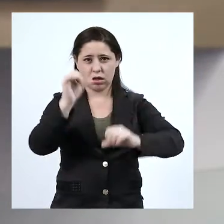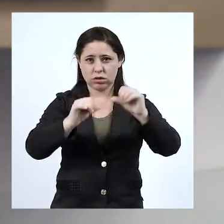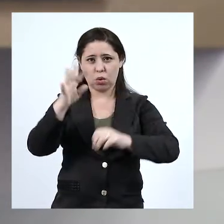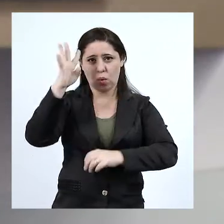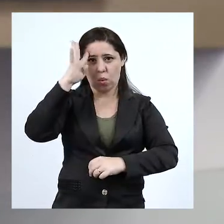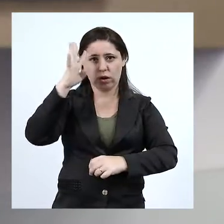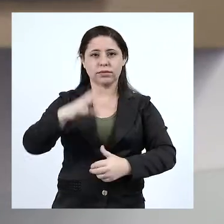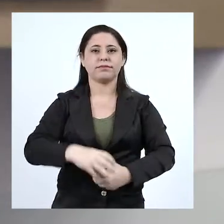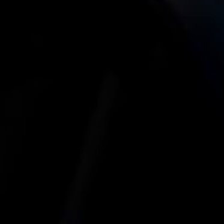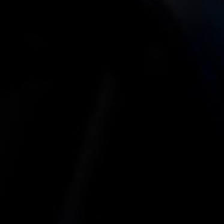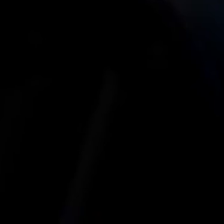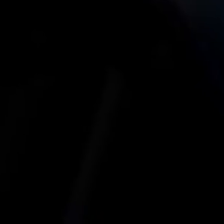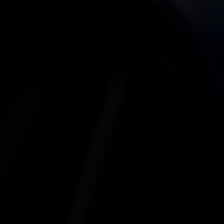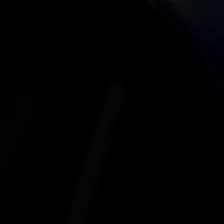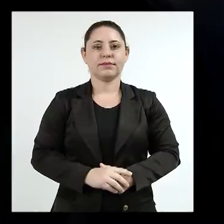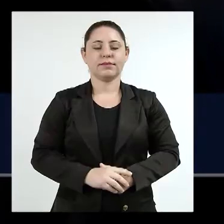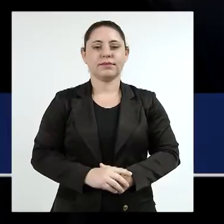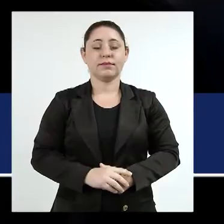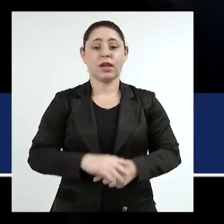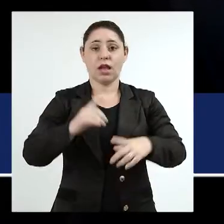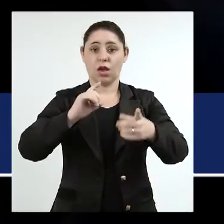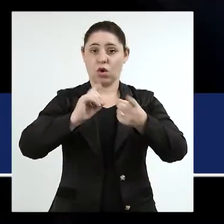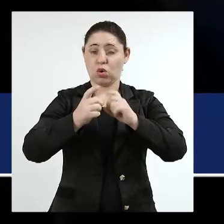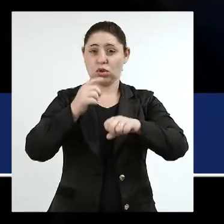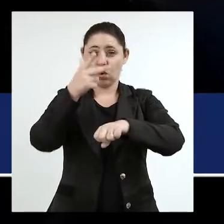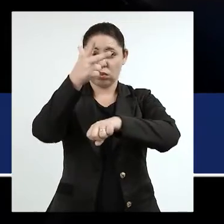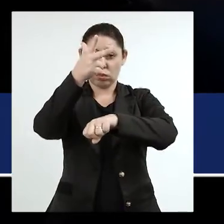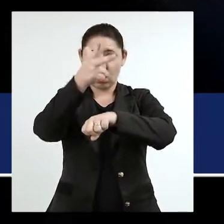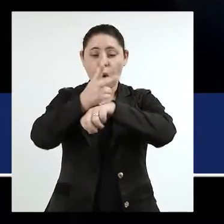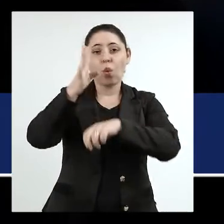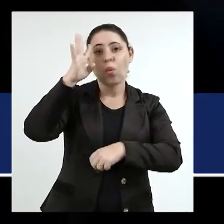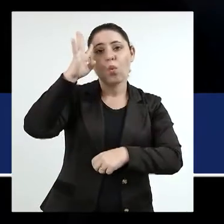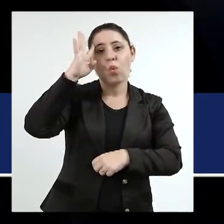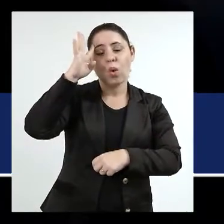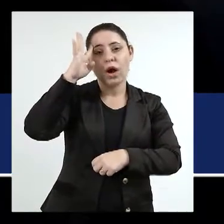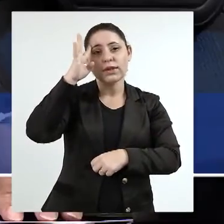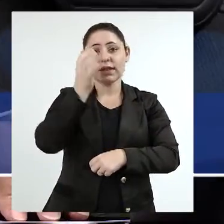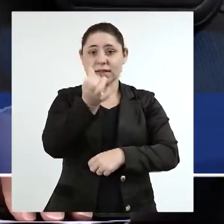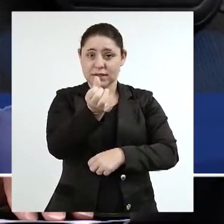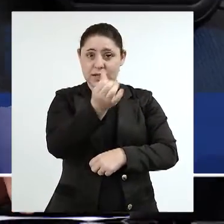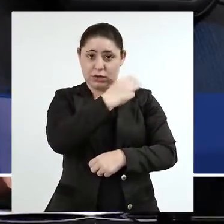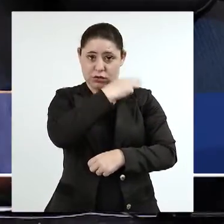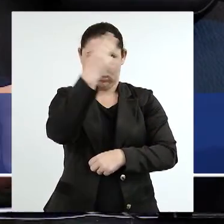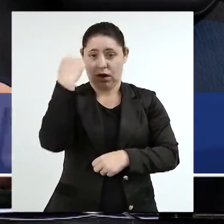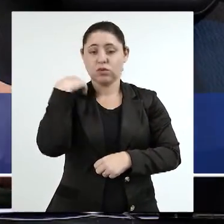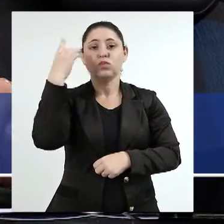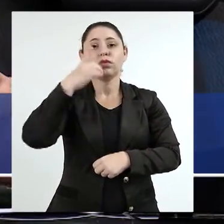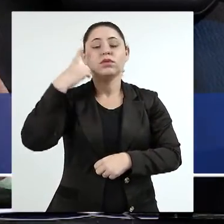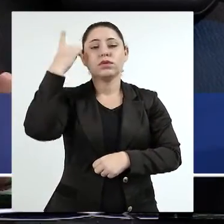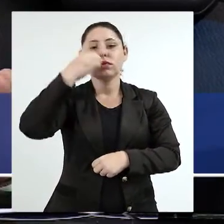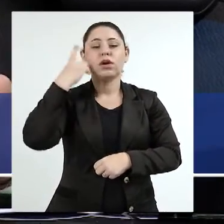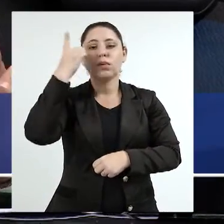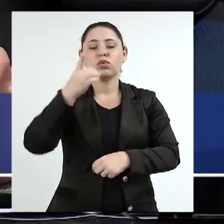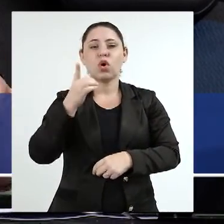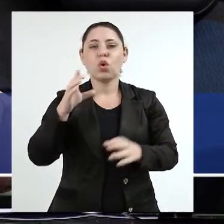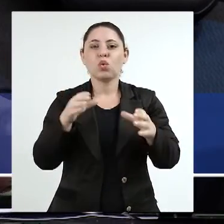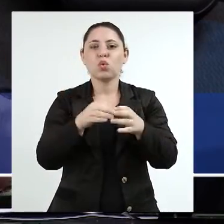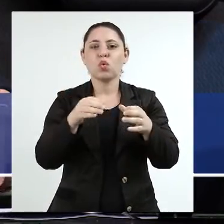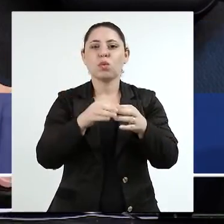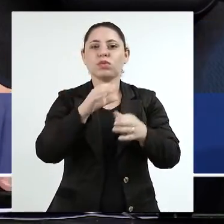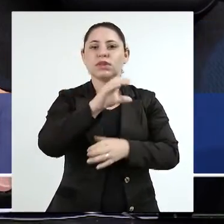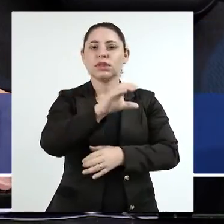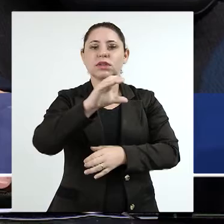na última quarta-feira. Em reunião remota, nesta quarta-feira, 6 de maio, os deputados que compõem a Comissão